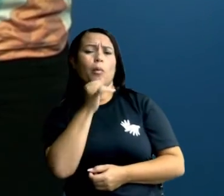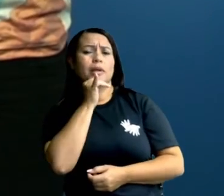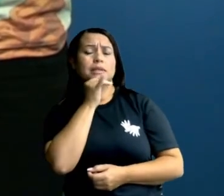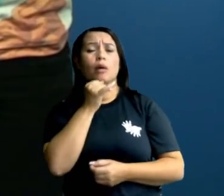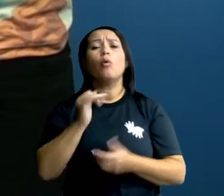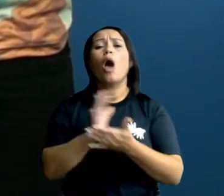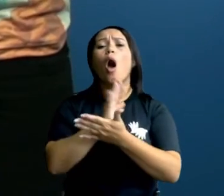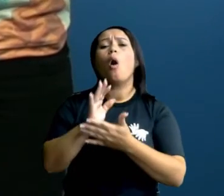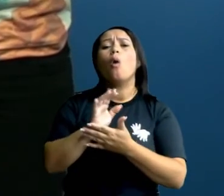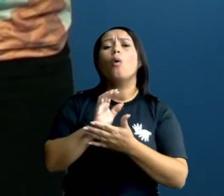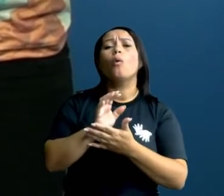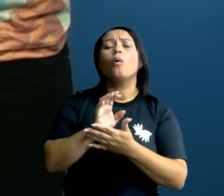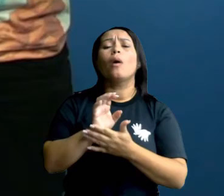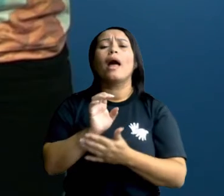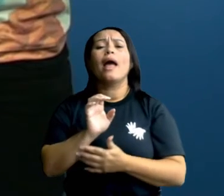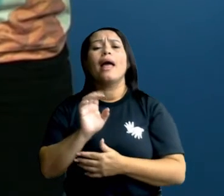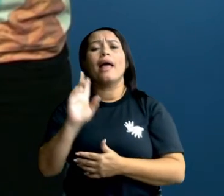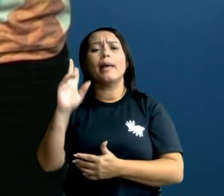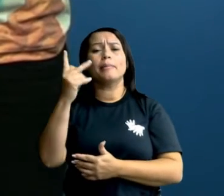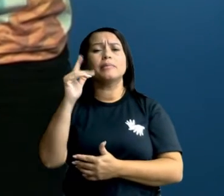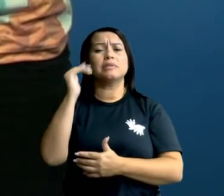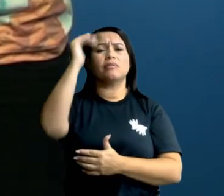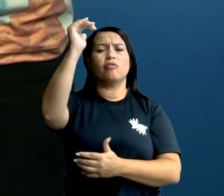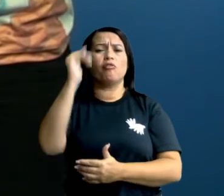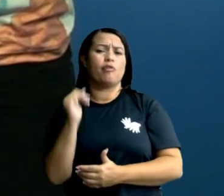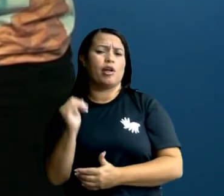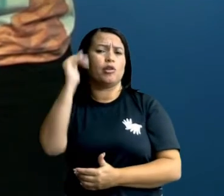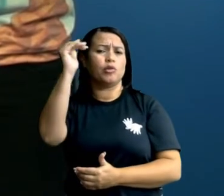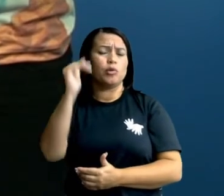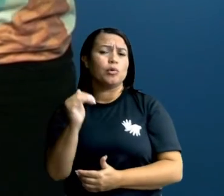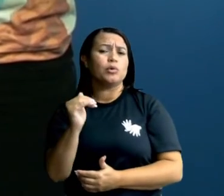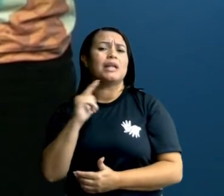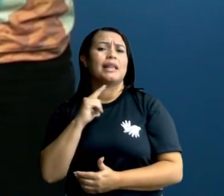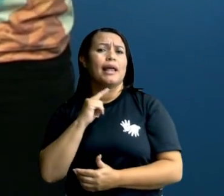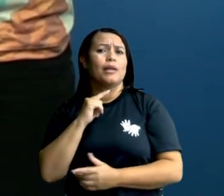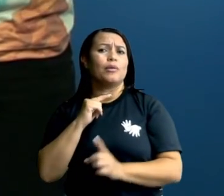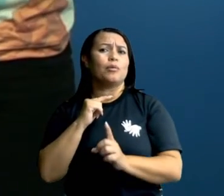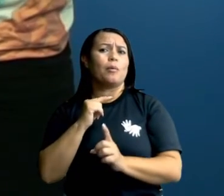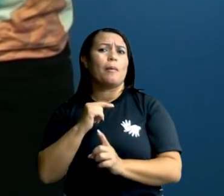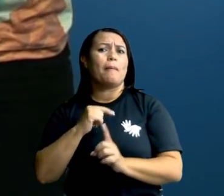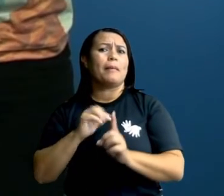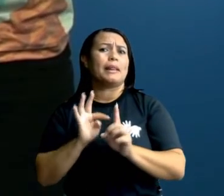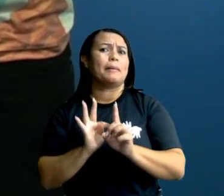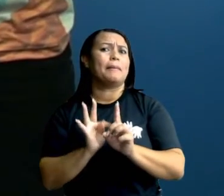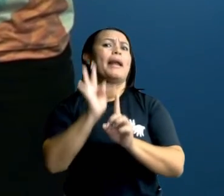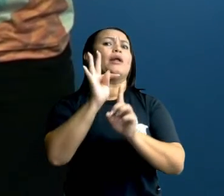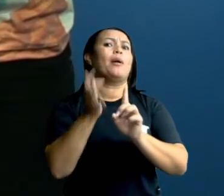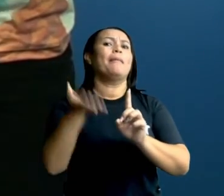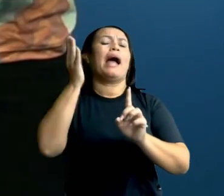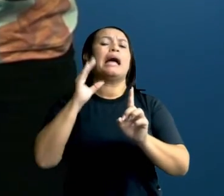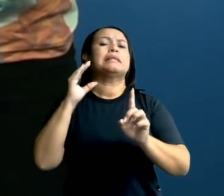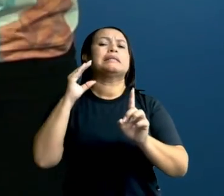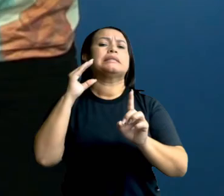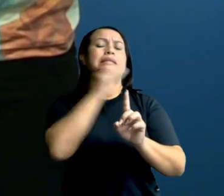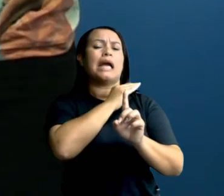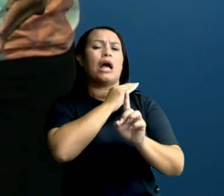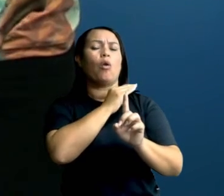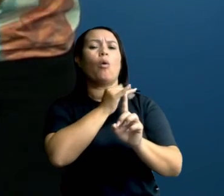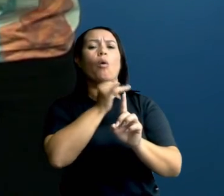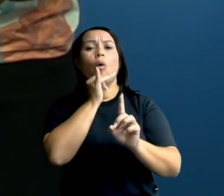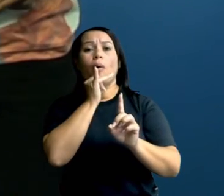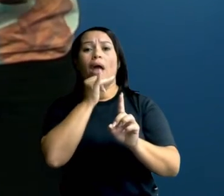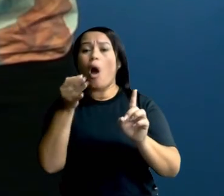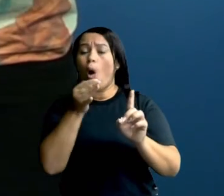o outro. Então, a gente, na verdade, teria aí dois períodos de solstícios. Então, por exemplo, quando no hemisfério sul a gente está no